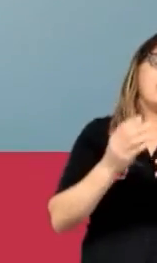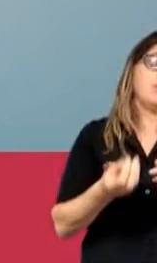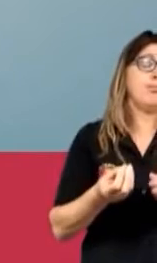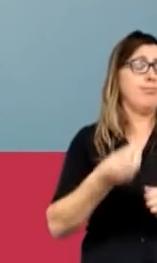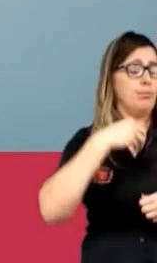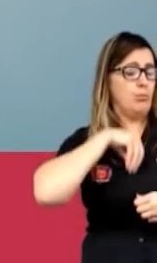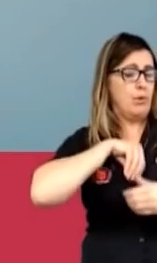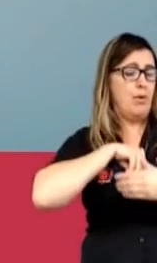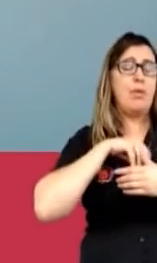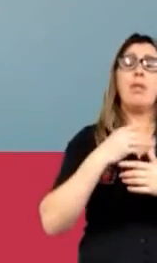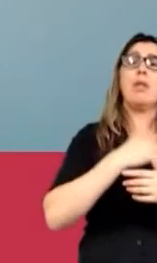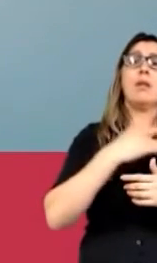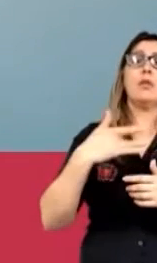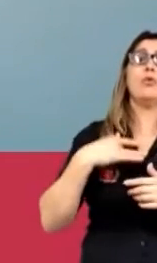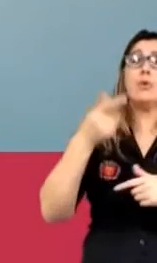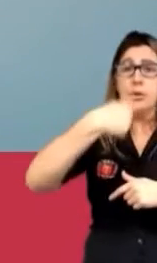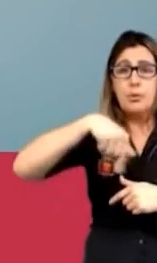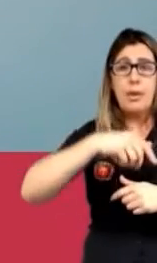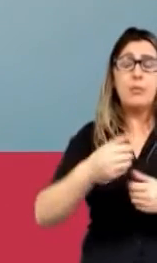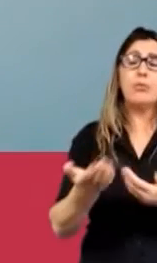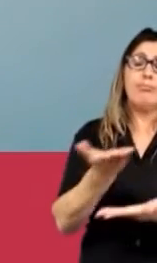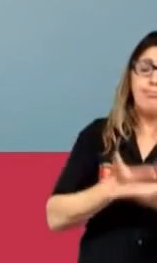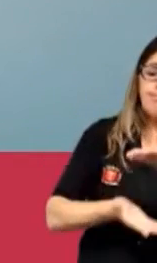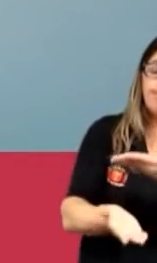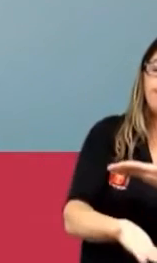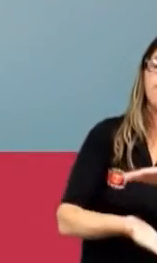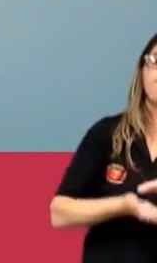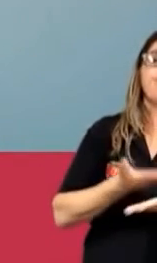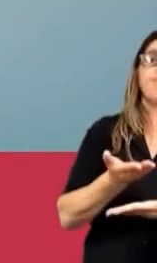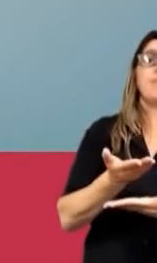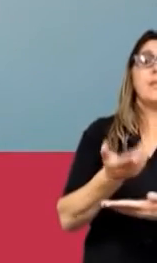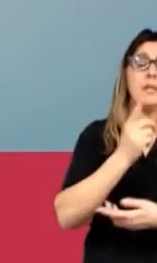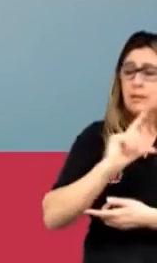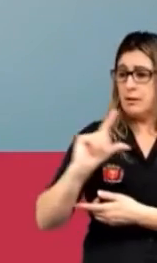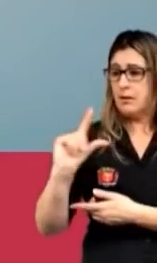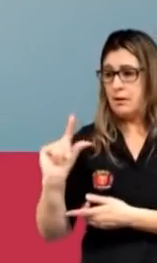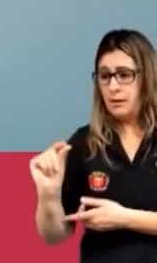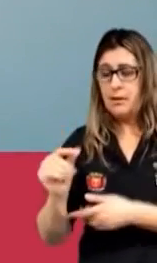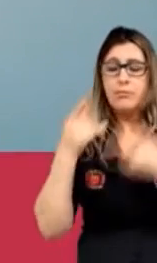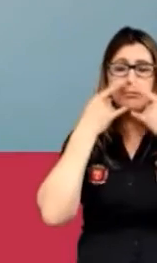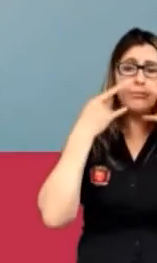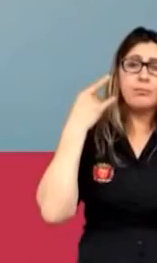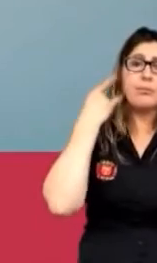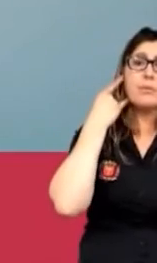E então, a gente pede muito a colaboração das pessoas. Quem tiver que sair, use